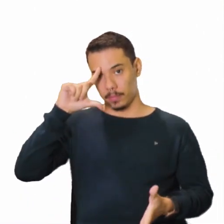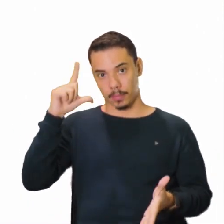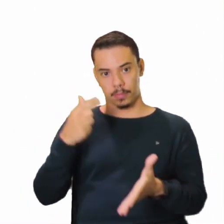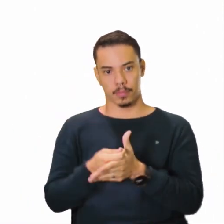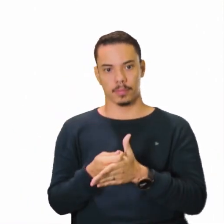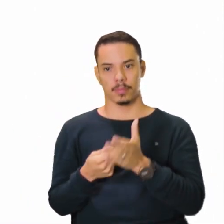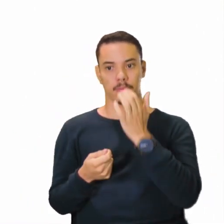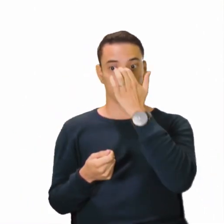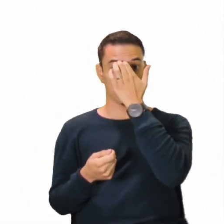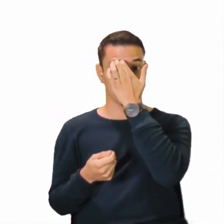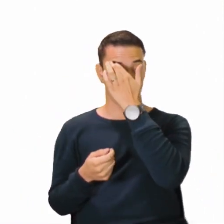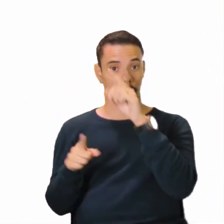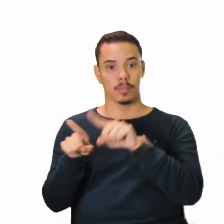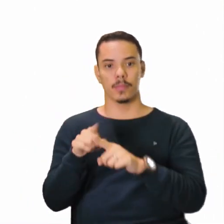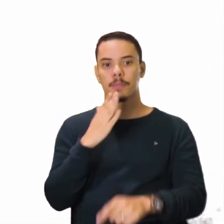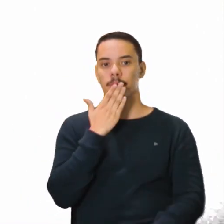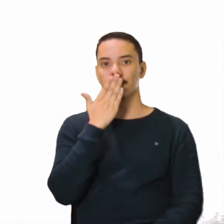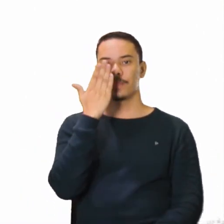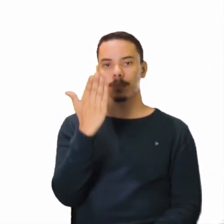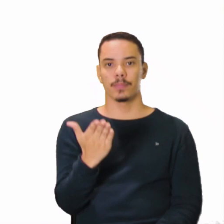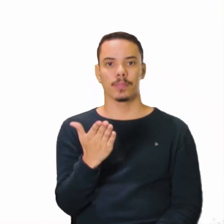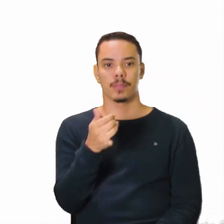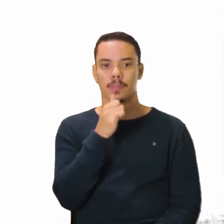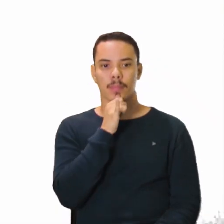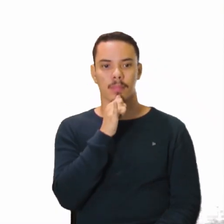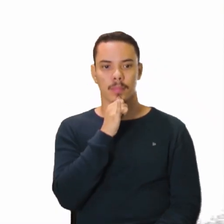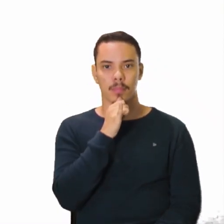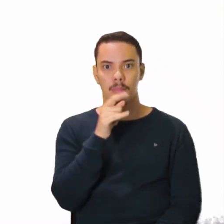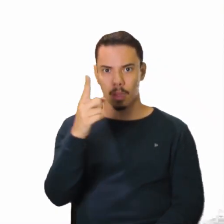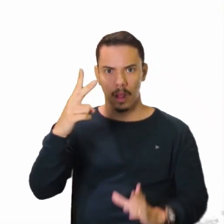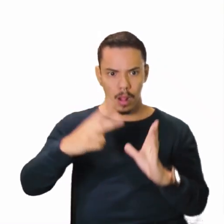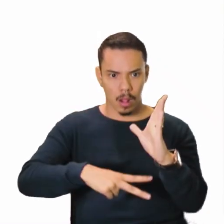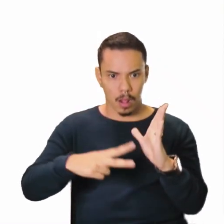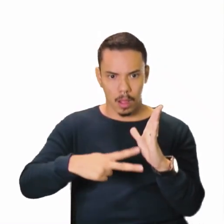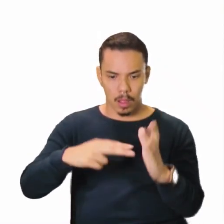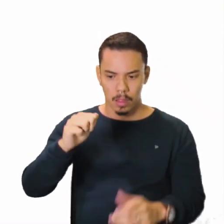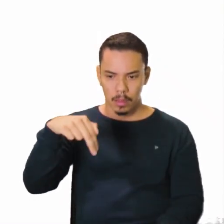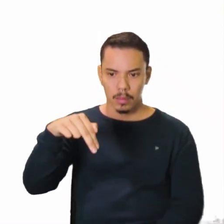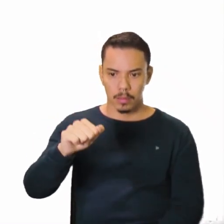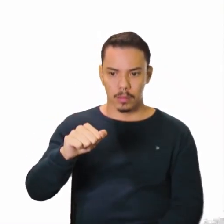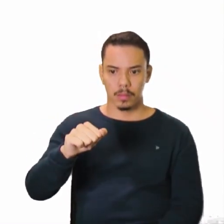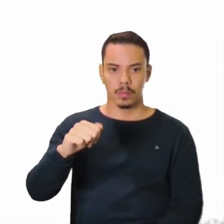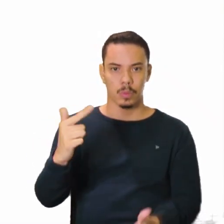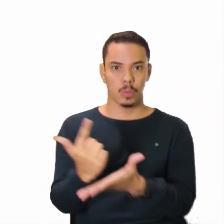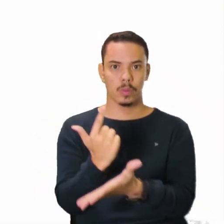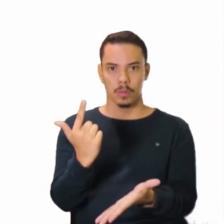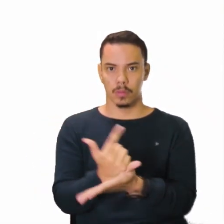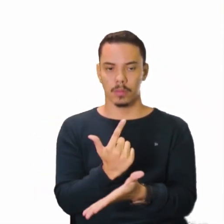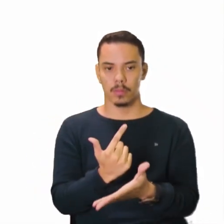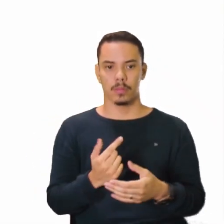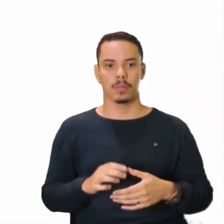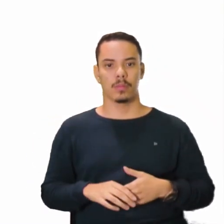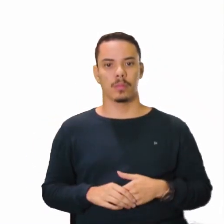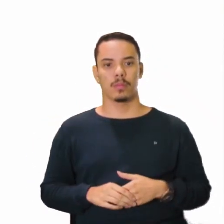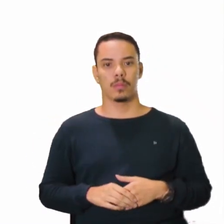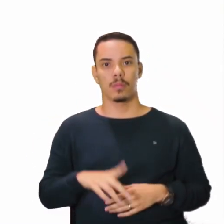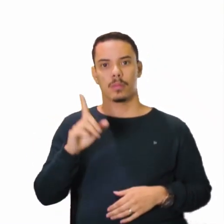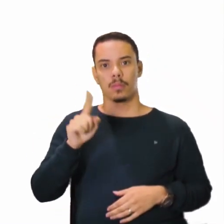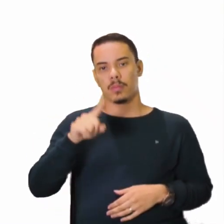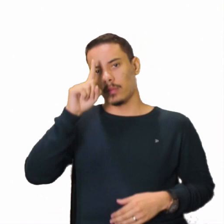ordem, de um pedido. Por exemplo, Leia, Ana, o livro. olha só uma ordem,